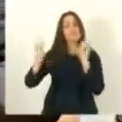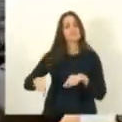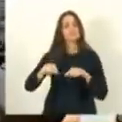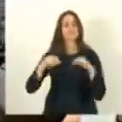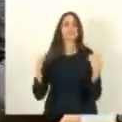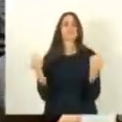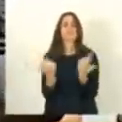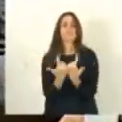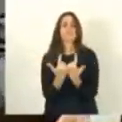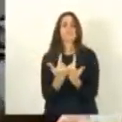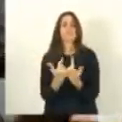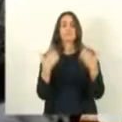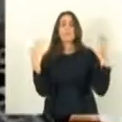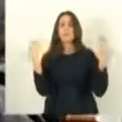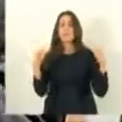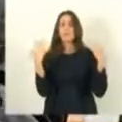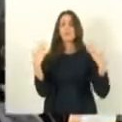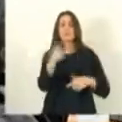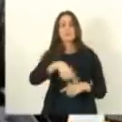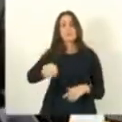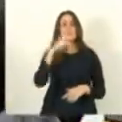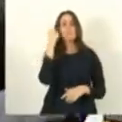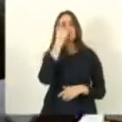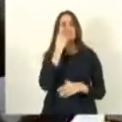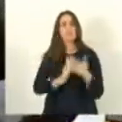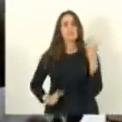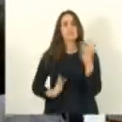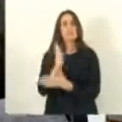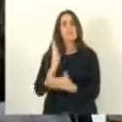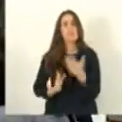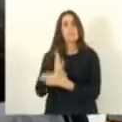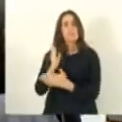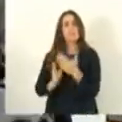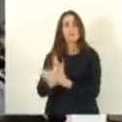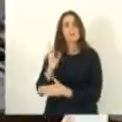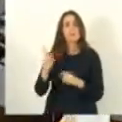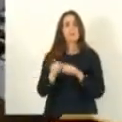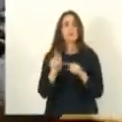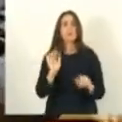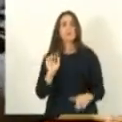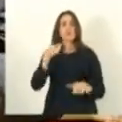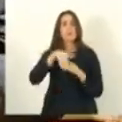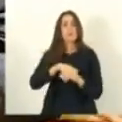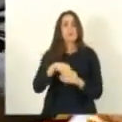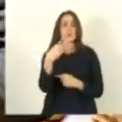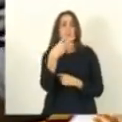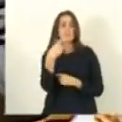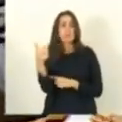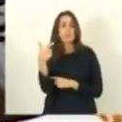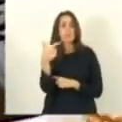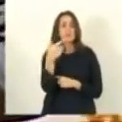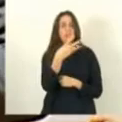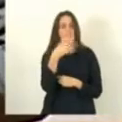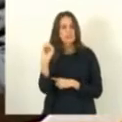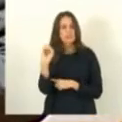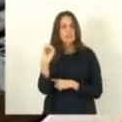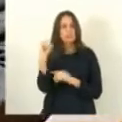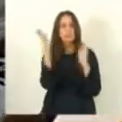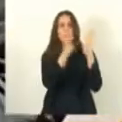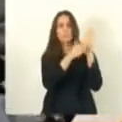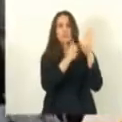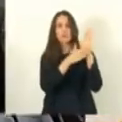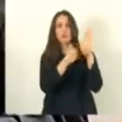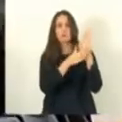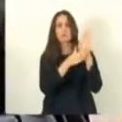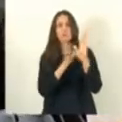quero parabenizar os pares, nossos pares, pelas indicações e agradecer pela votação à unanimidade nas 30 indicações da Comissão de Proteção à